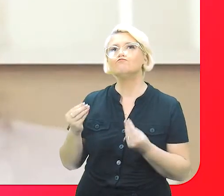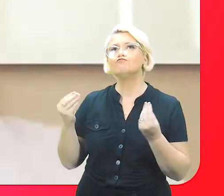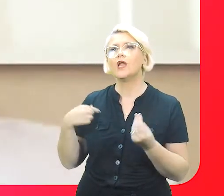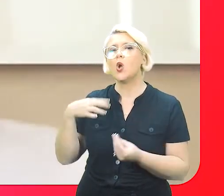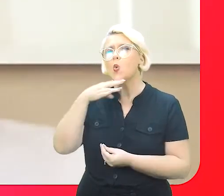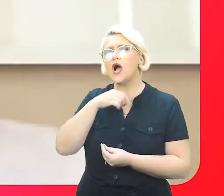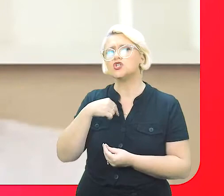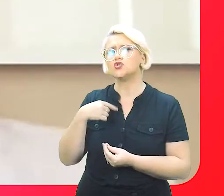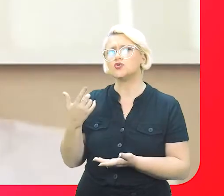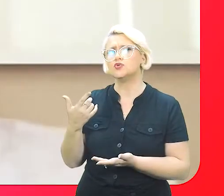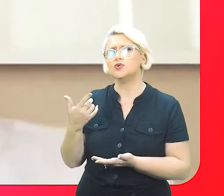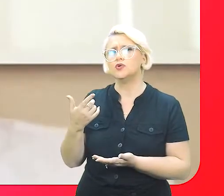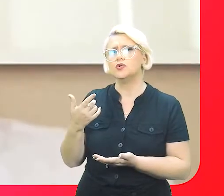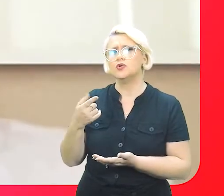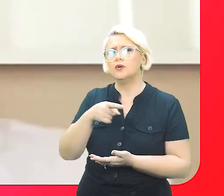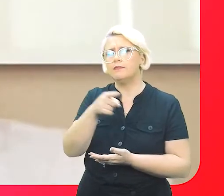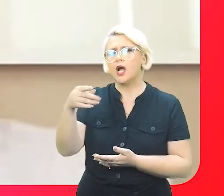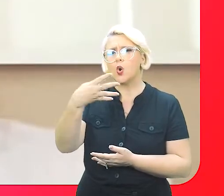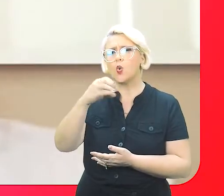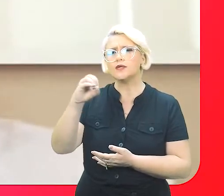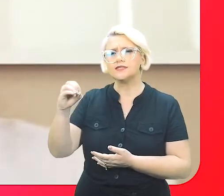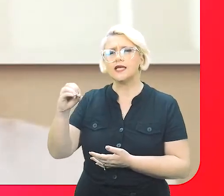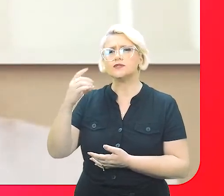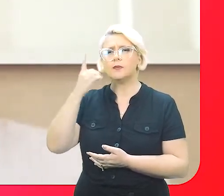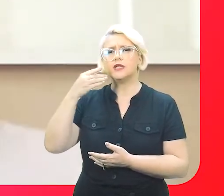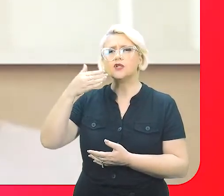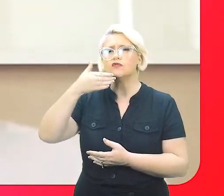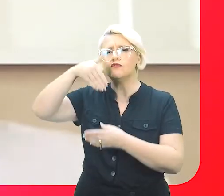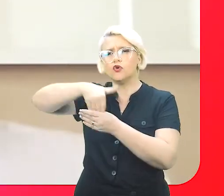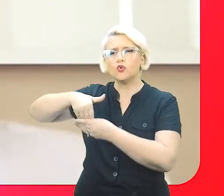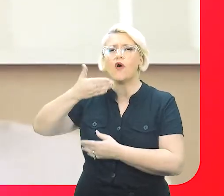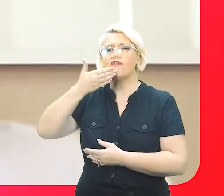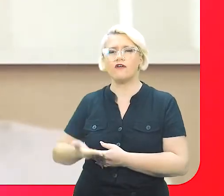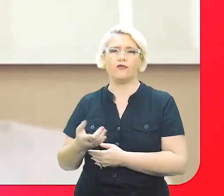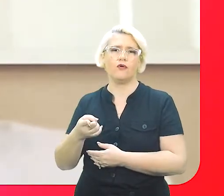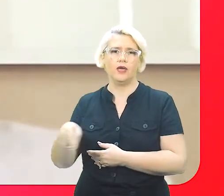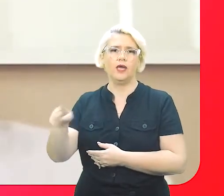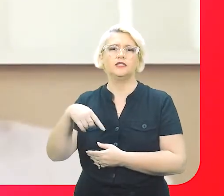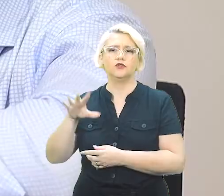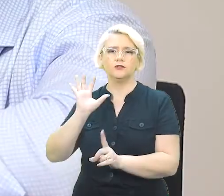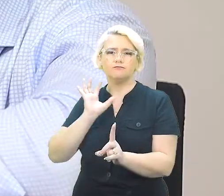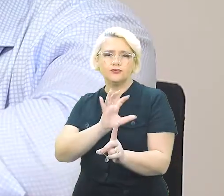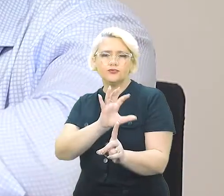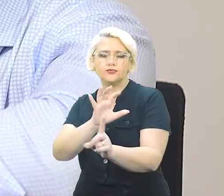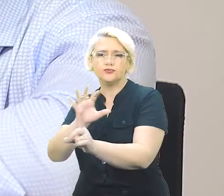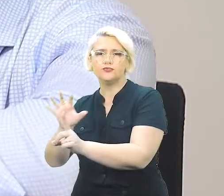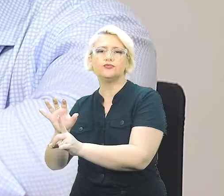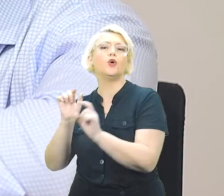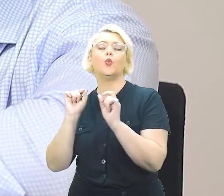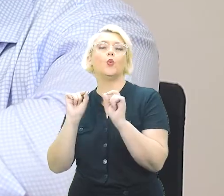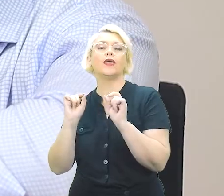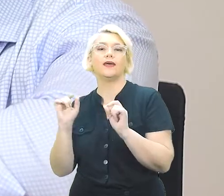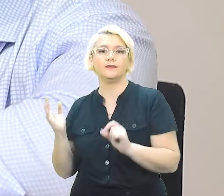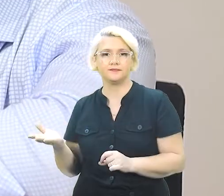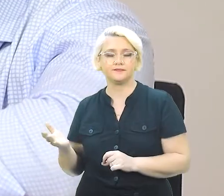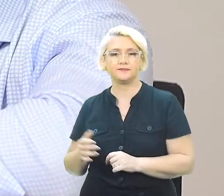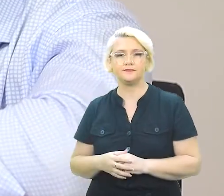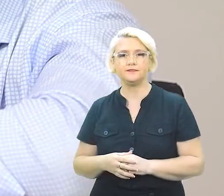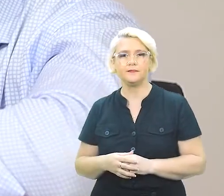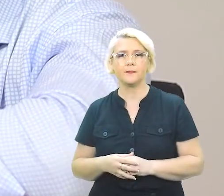Eu acho que para 400 deputados votarem a favor, eles foram convencidos